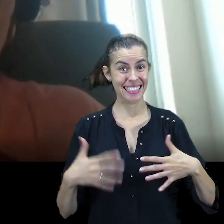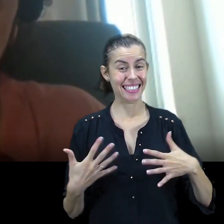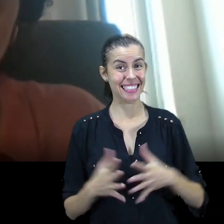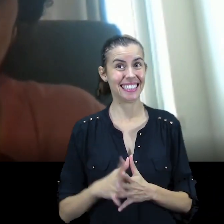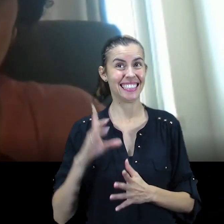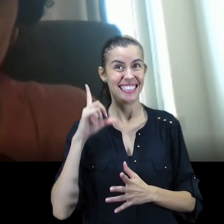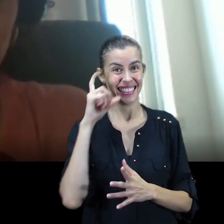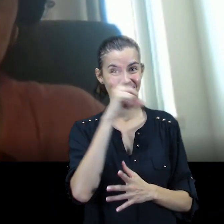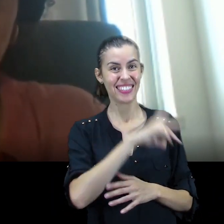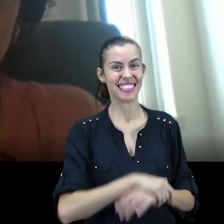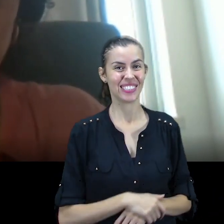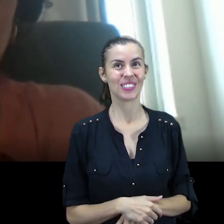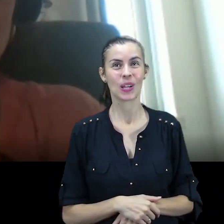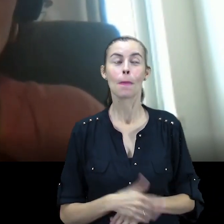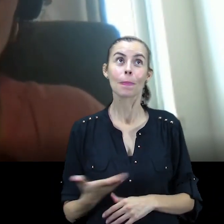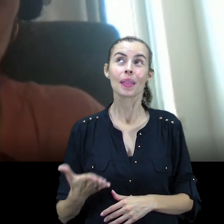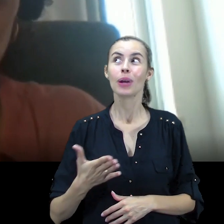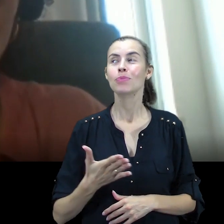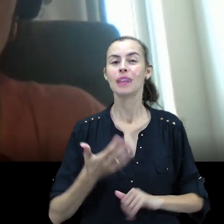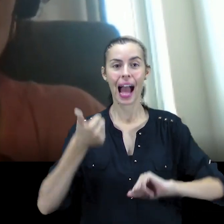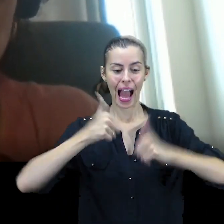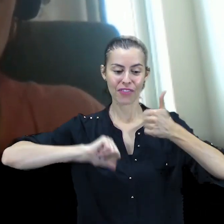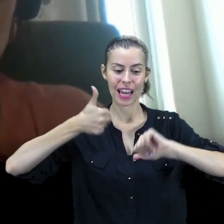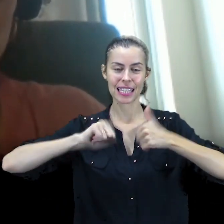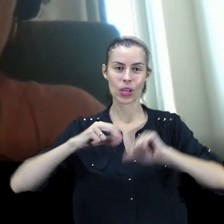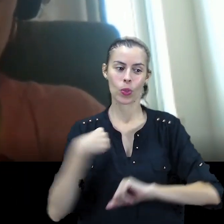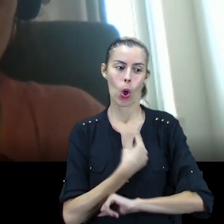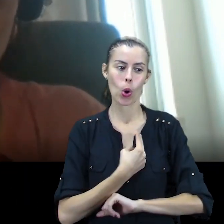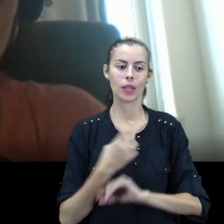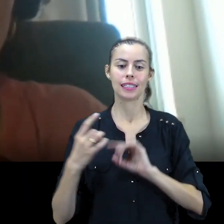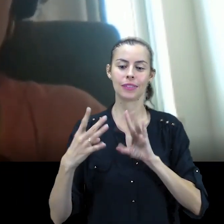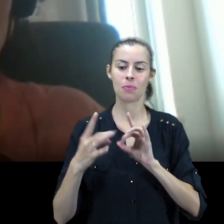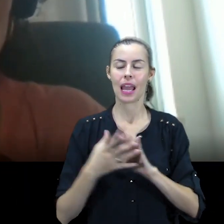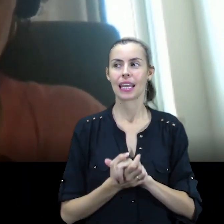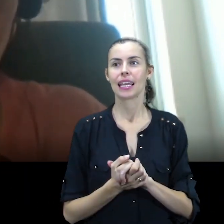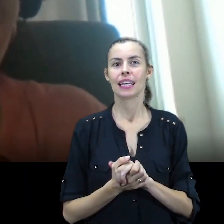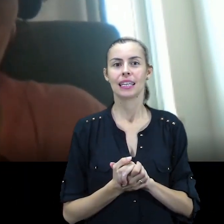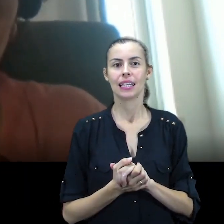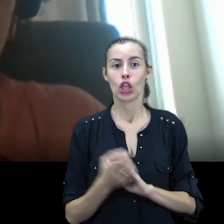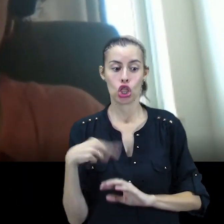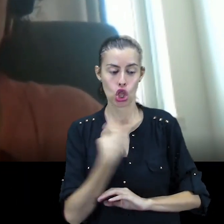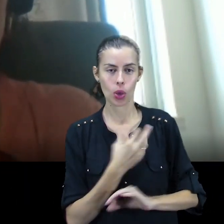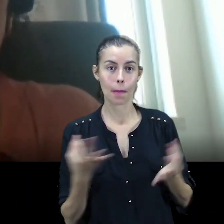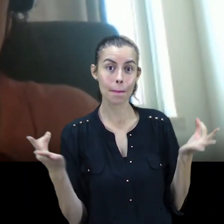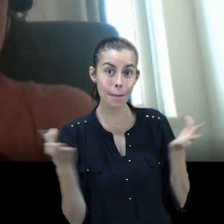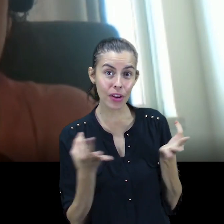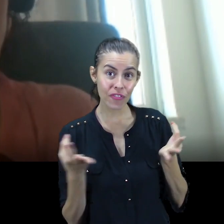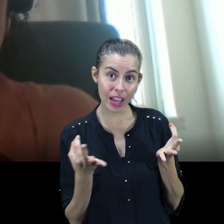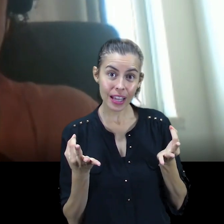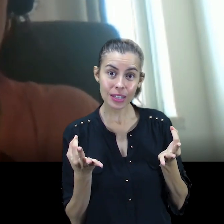são perfeitas, né? Mas elas são fruto de um debate já de muito tempo dentro